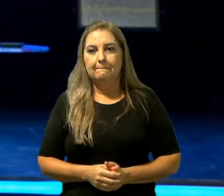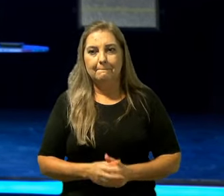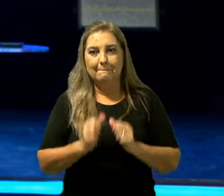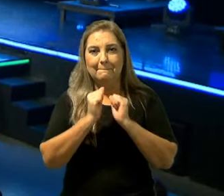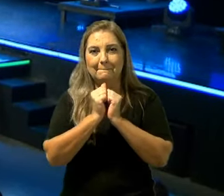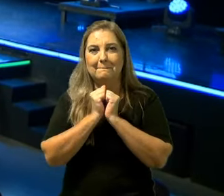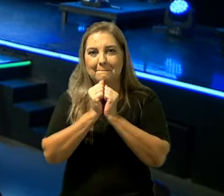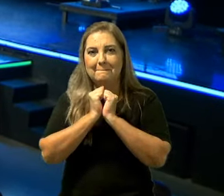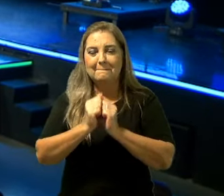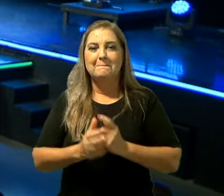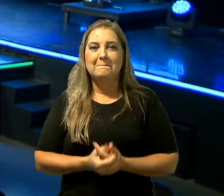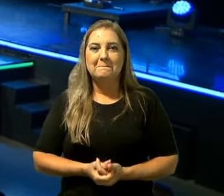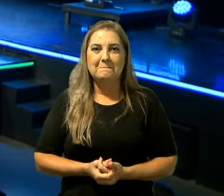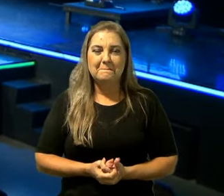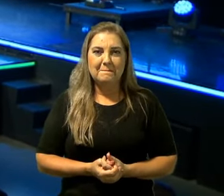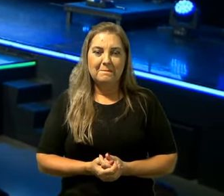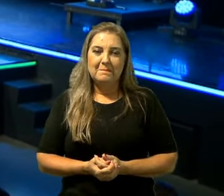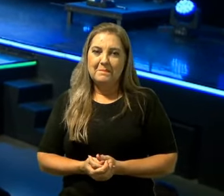meu filho.